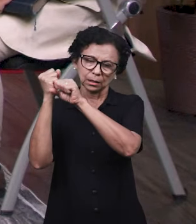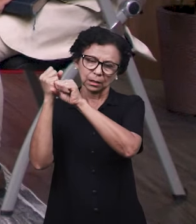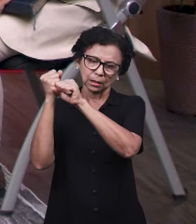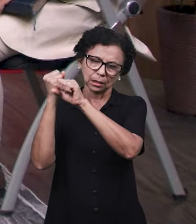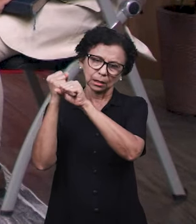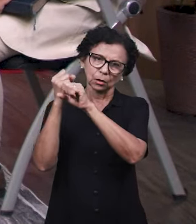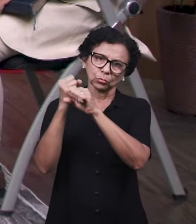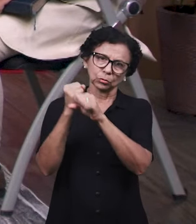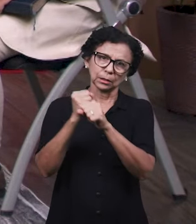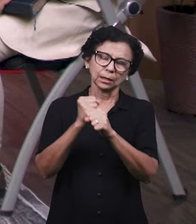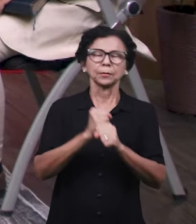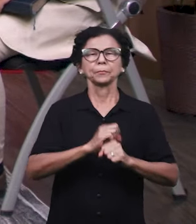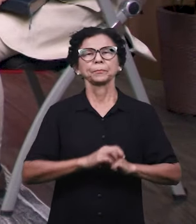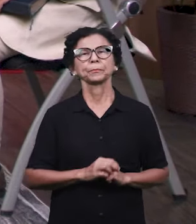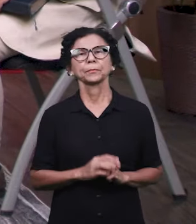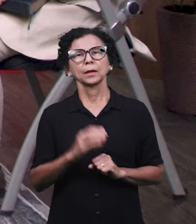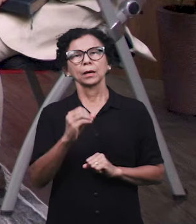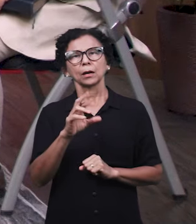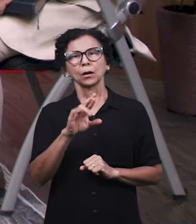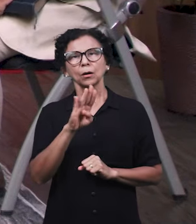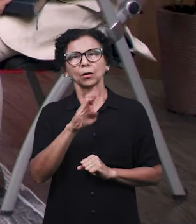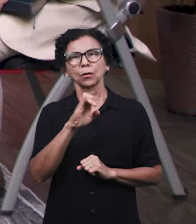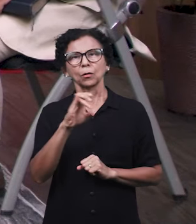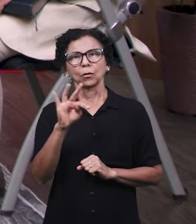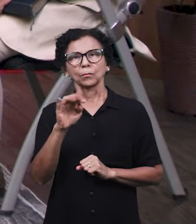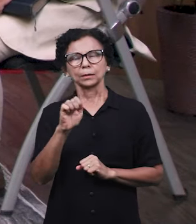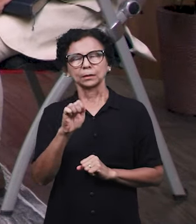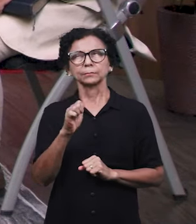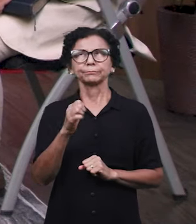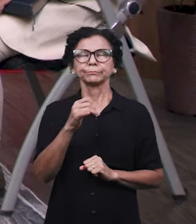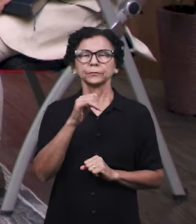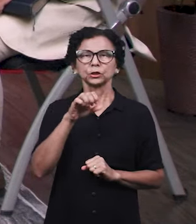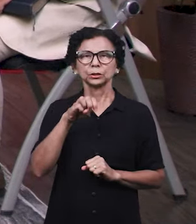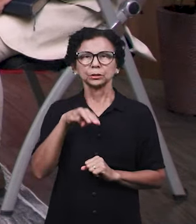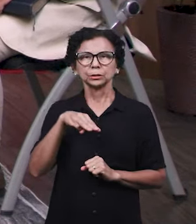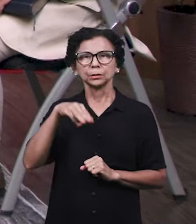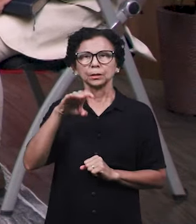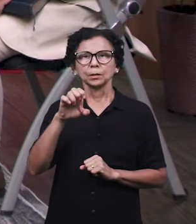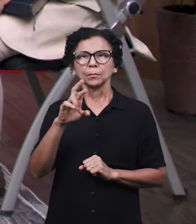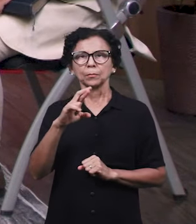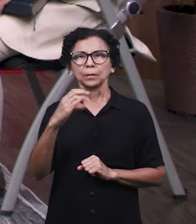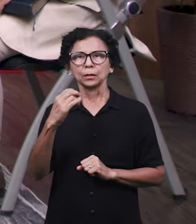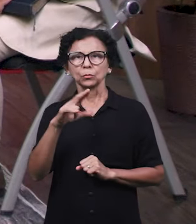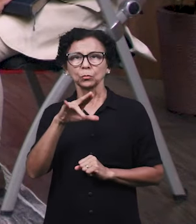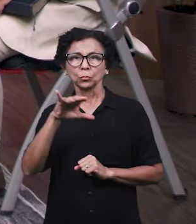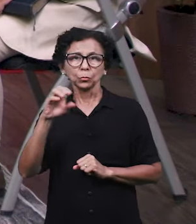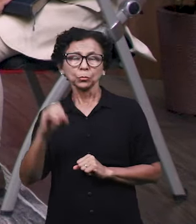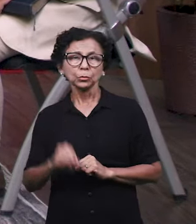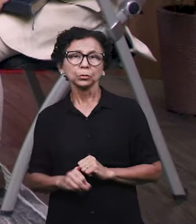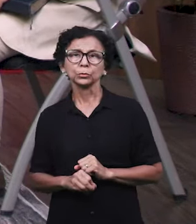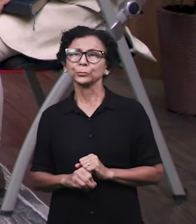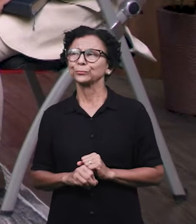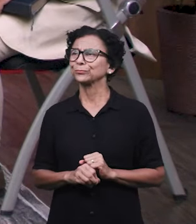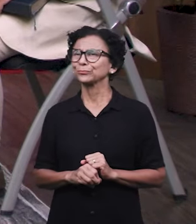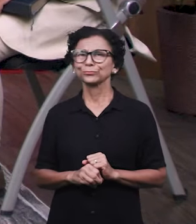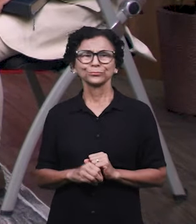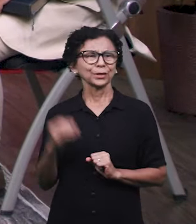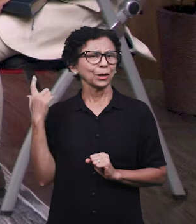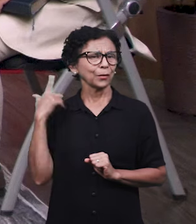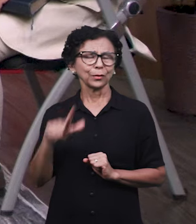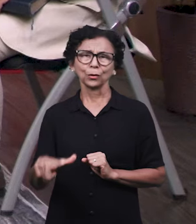errado. Você não consegue achar Mercúrio de jeito nenhum, porque Mercúrio sofre com a questão da relatividade. E aí,